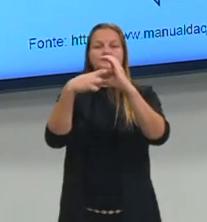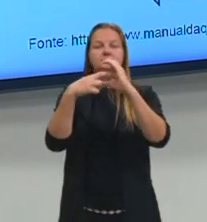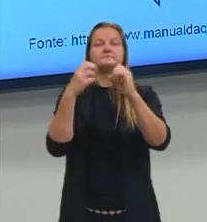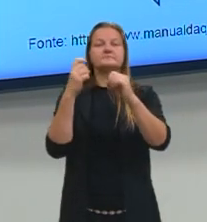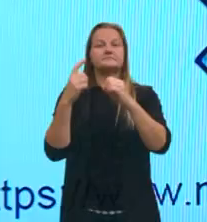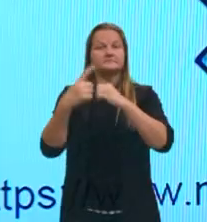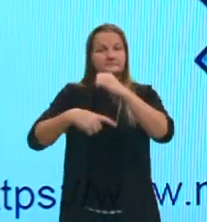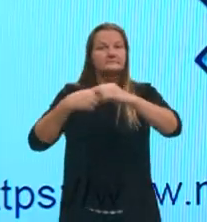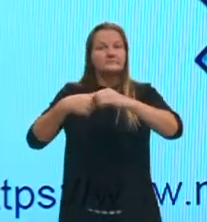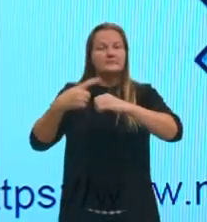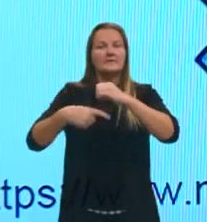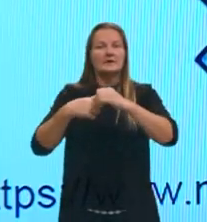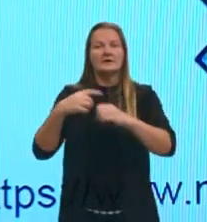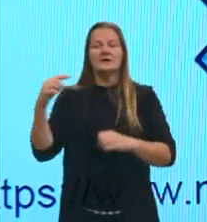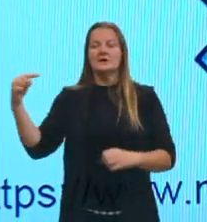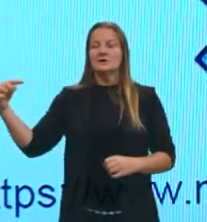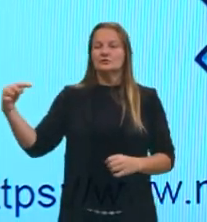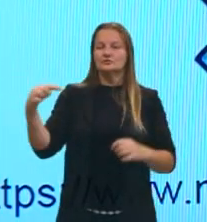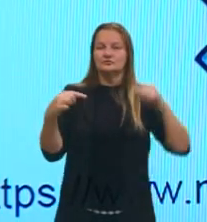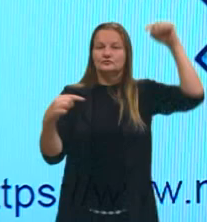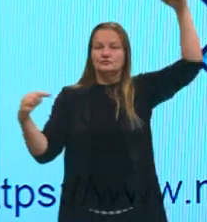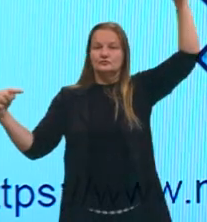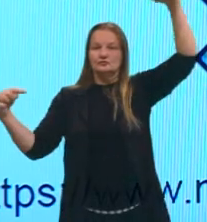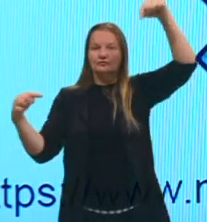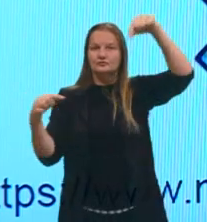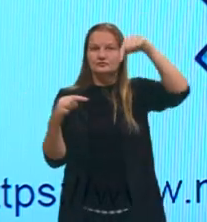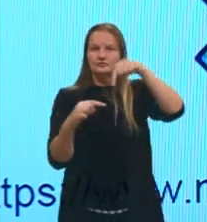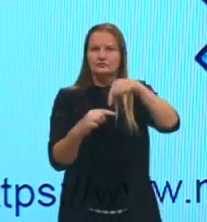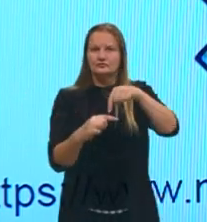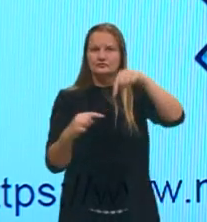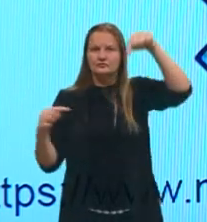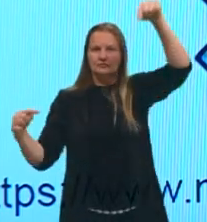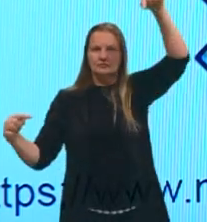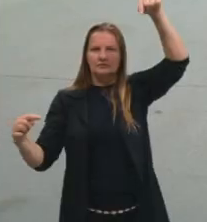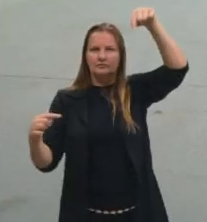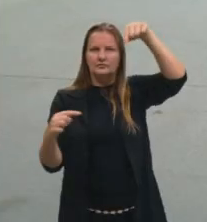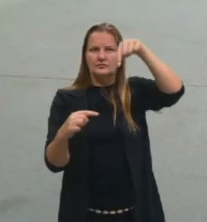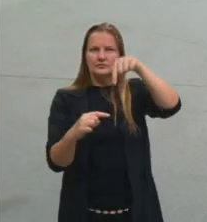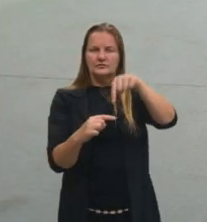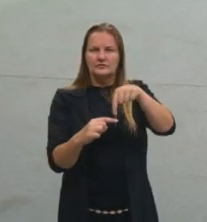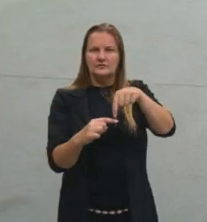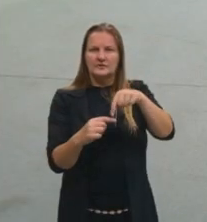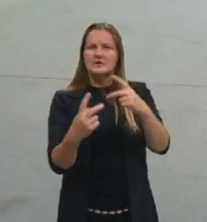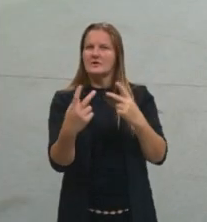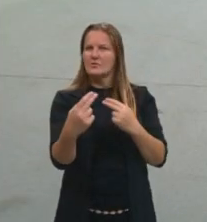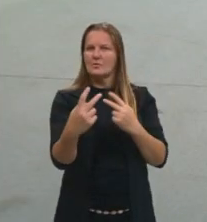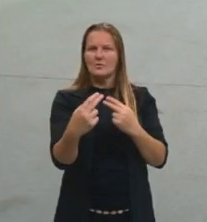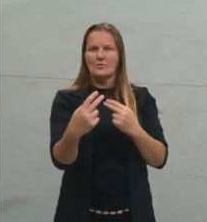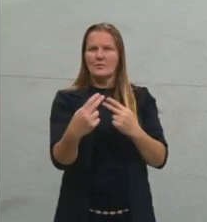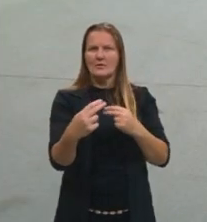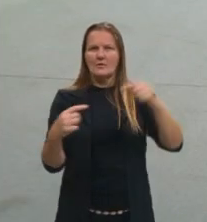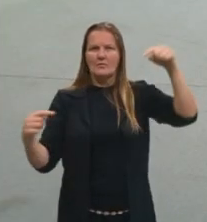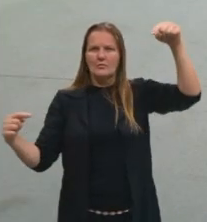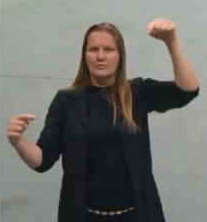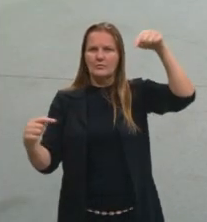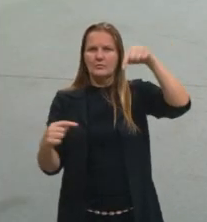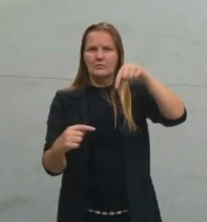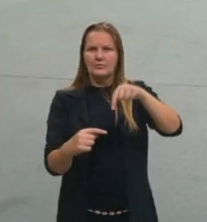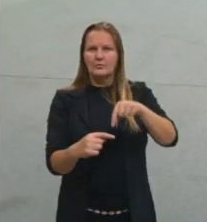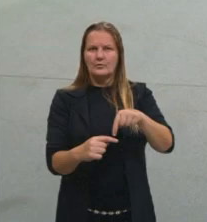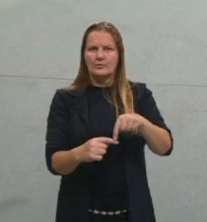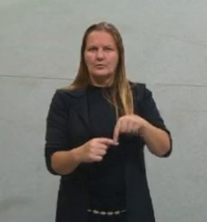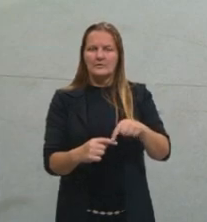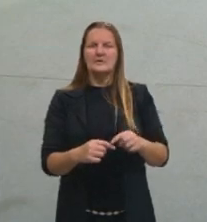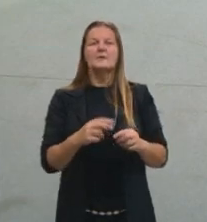vai ser da direita para esquerda e de cima para baixo tá então a gente pode fazer aqui uma igualdade com a